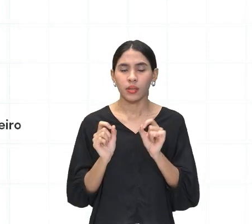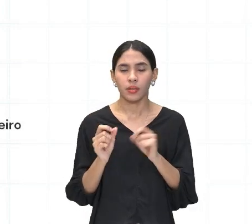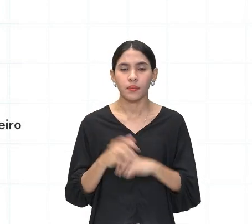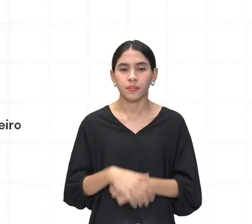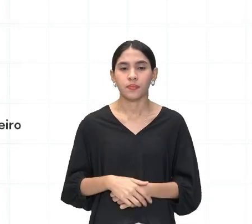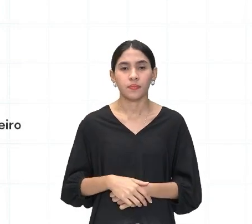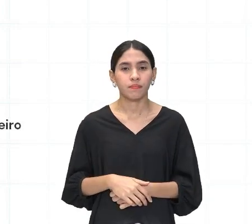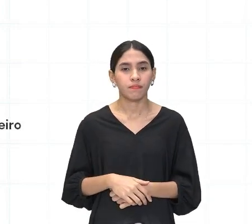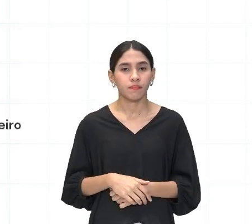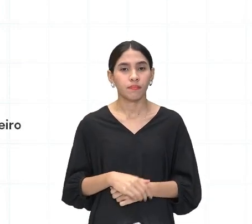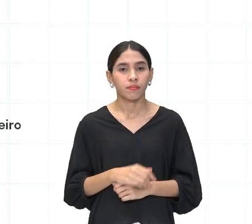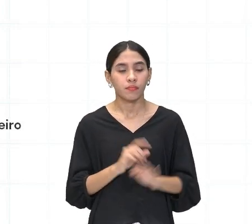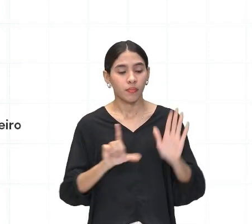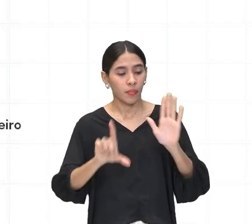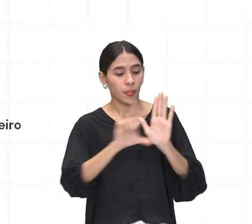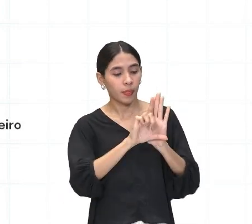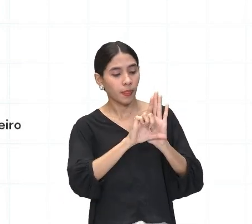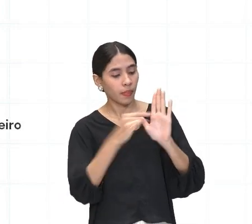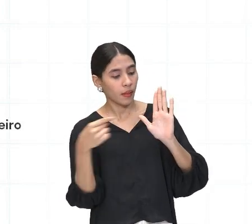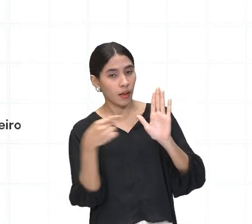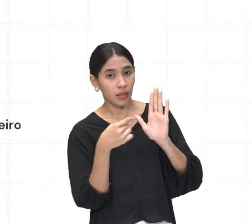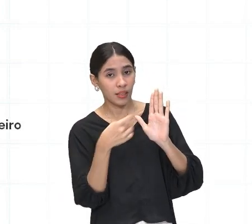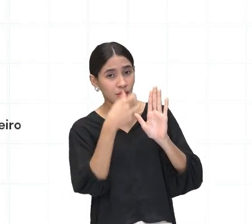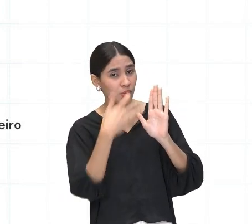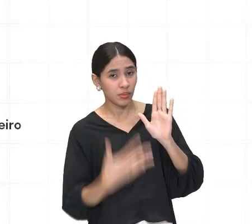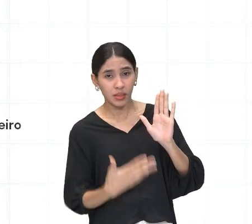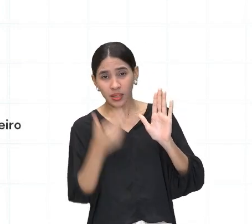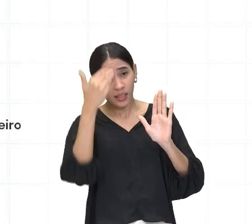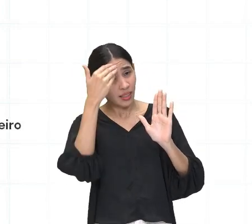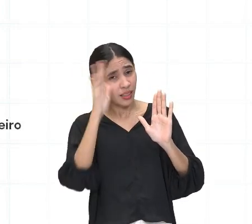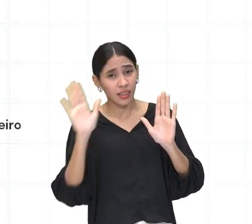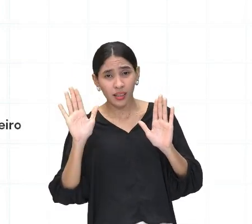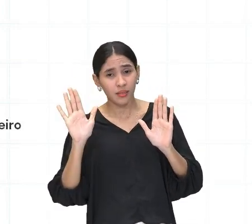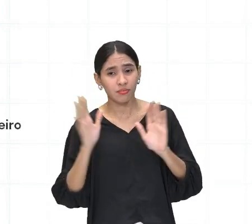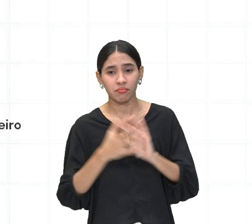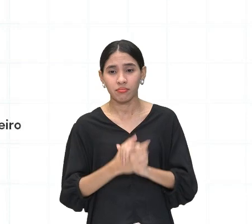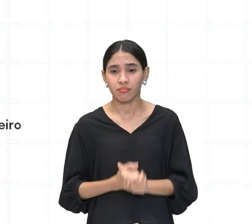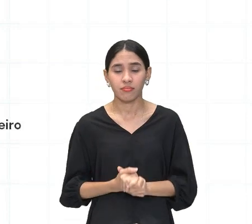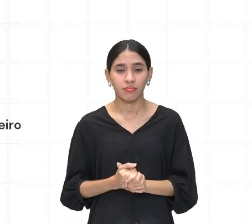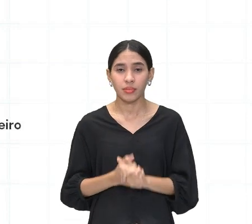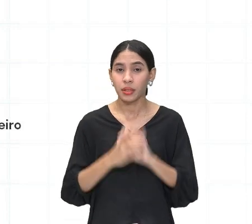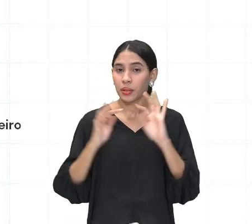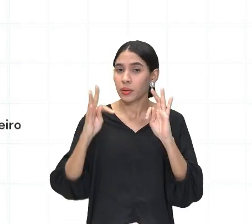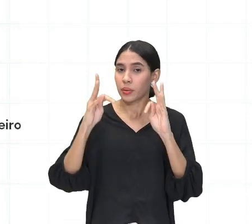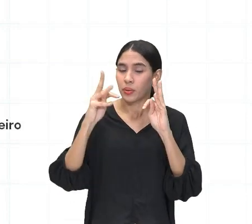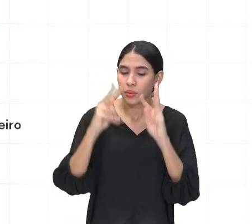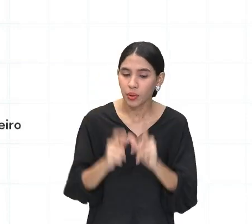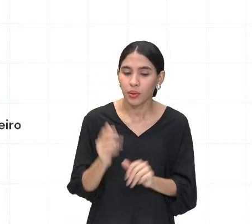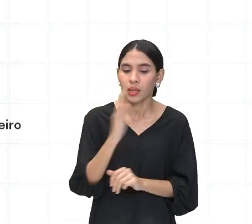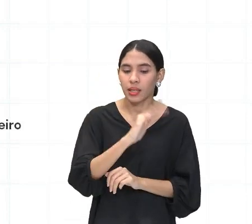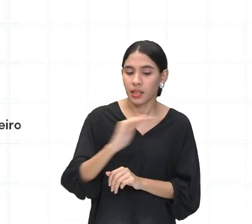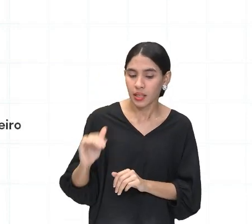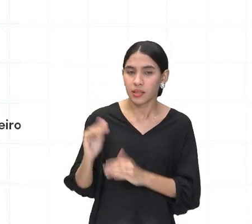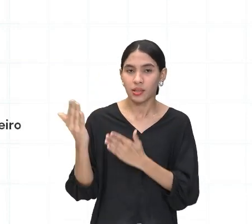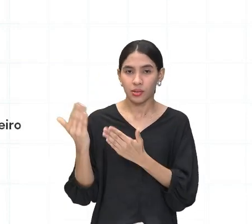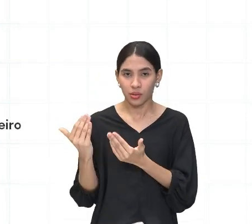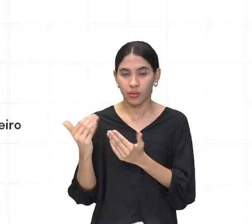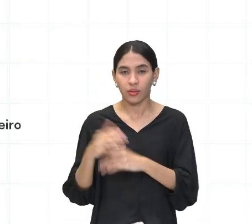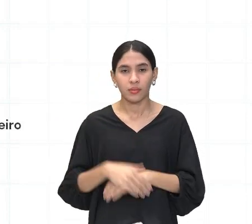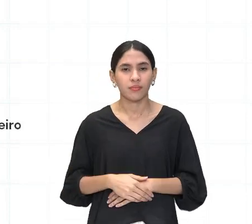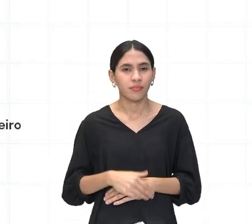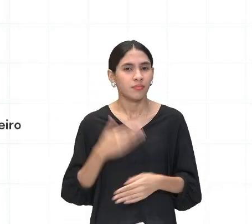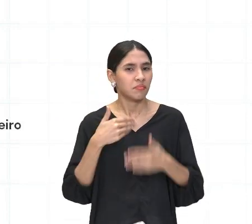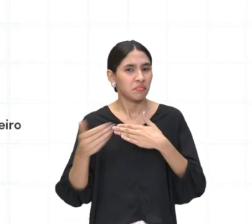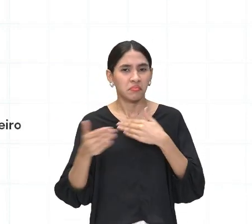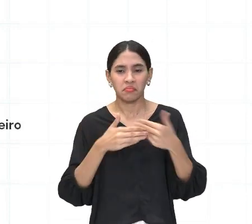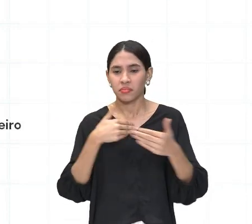lei deixa claro que o que está exposto nesse estatuto vale para todas as crianças e adolescentes. Não importa